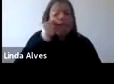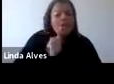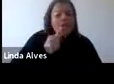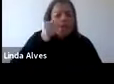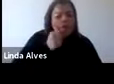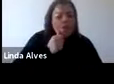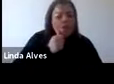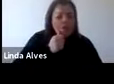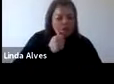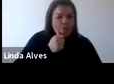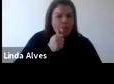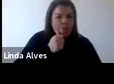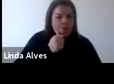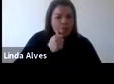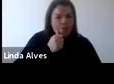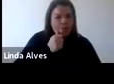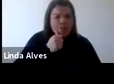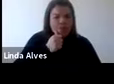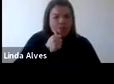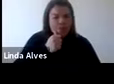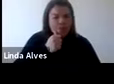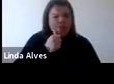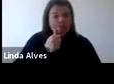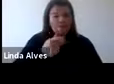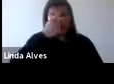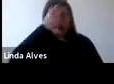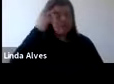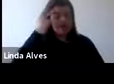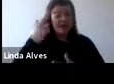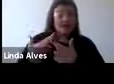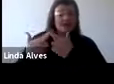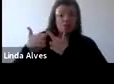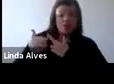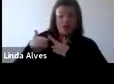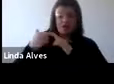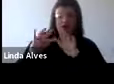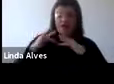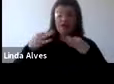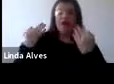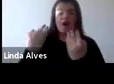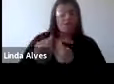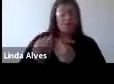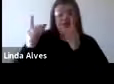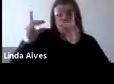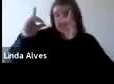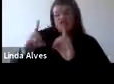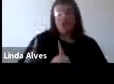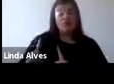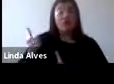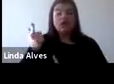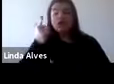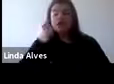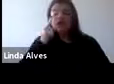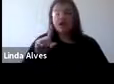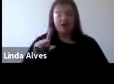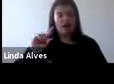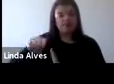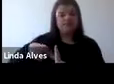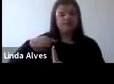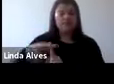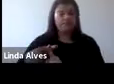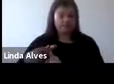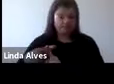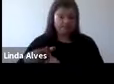cabeça, as mulheres responsáveis, tinham o direito, têm o direito e o